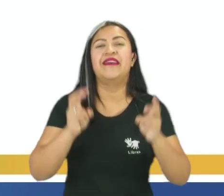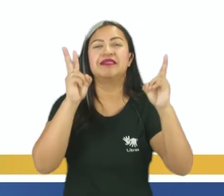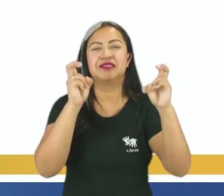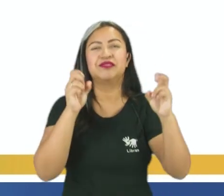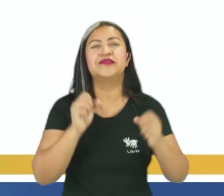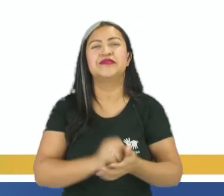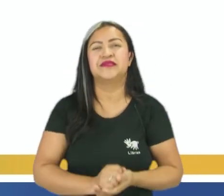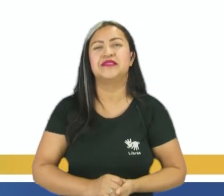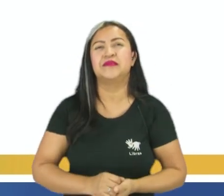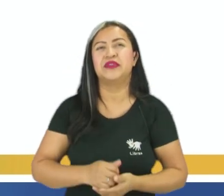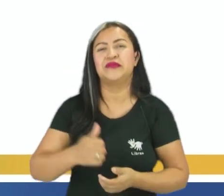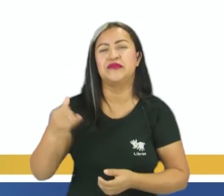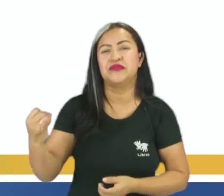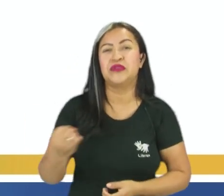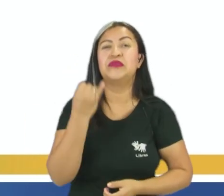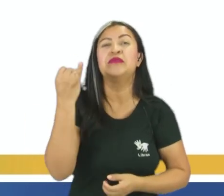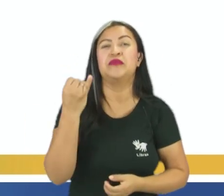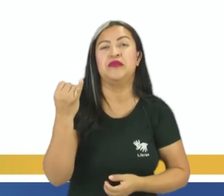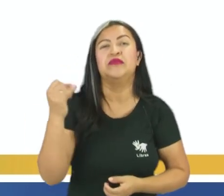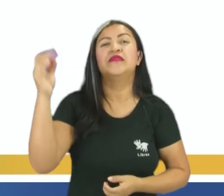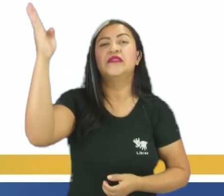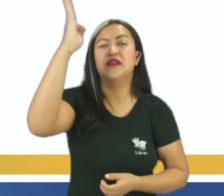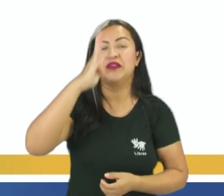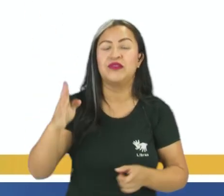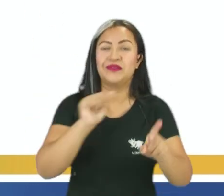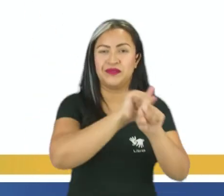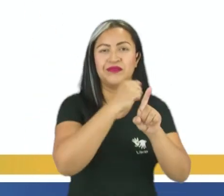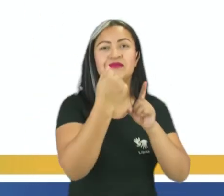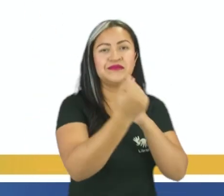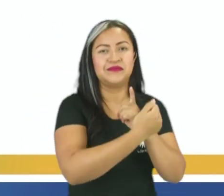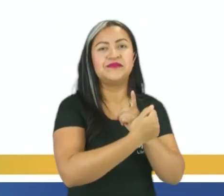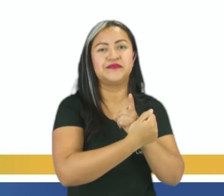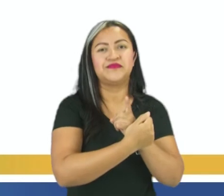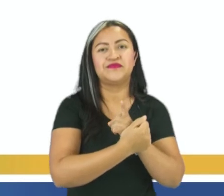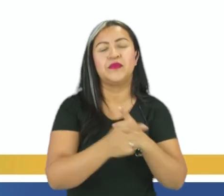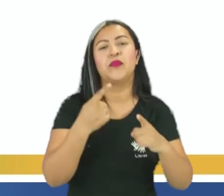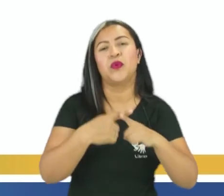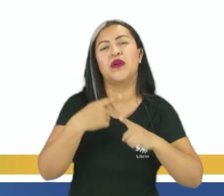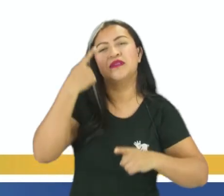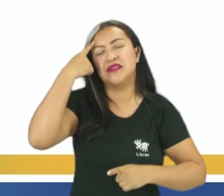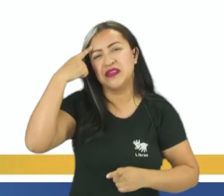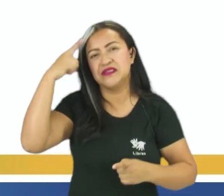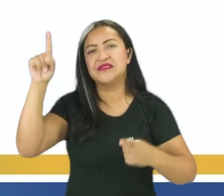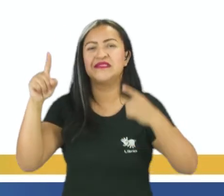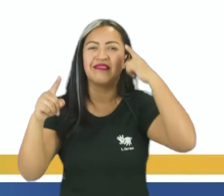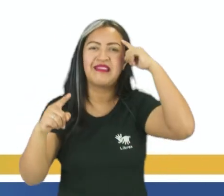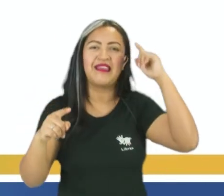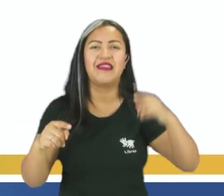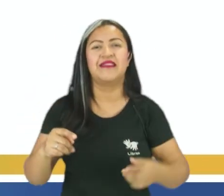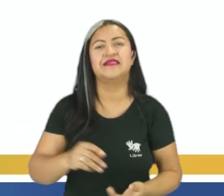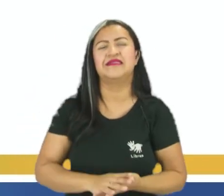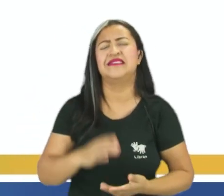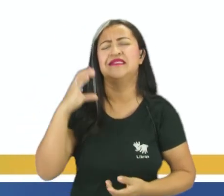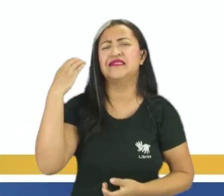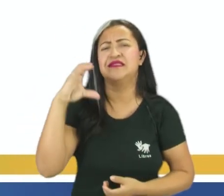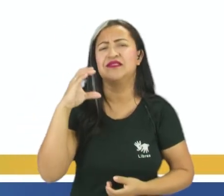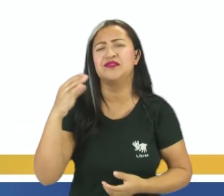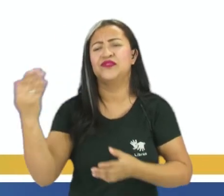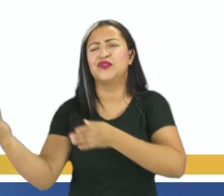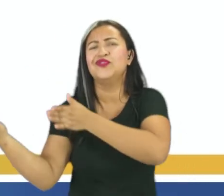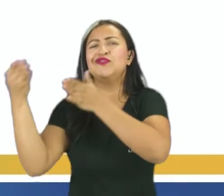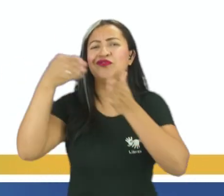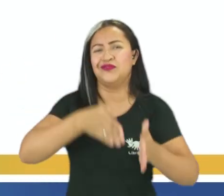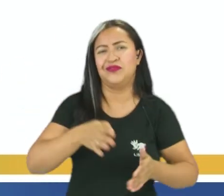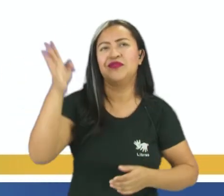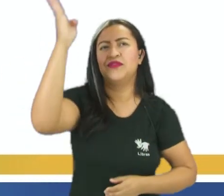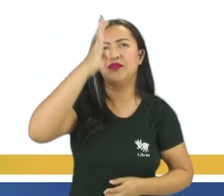acentuantes na nossa sociedade brasileira, né? Por conta aí dessas teorias pseudocientíficas que chegam no Brasil. Aí a gente